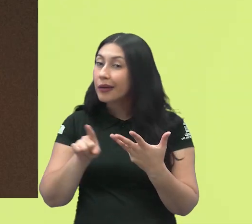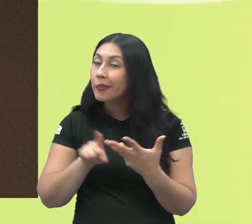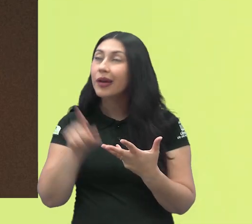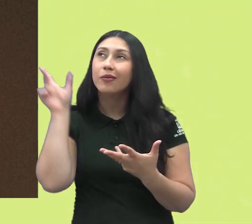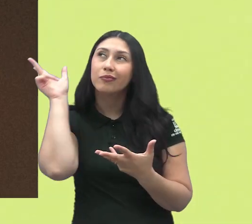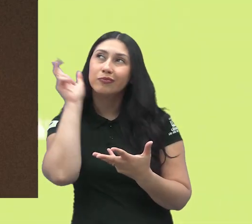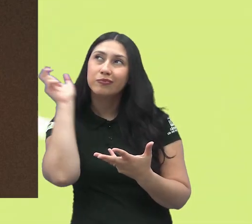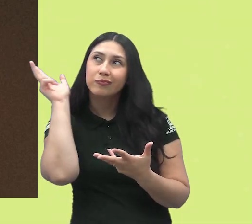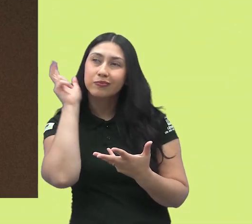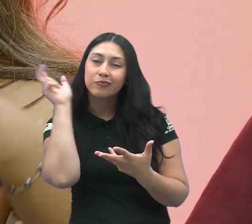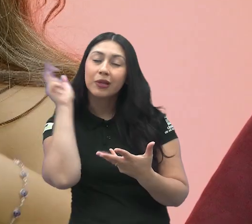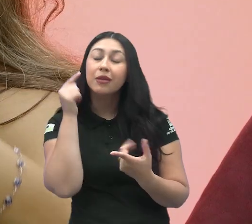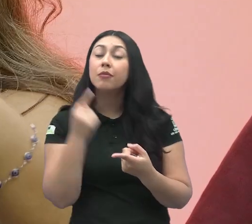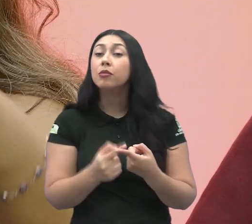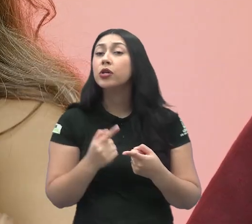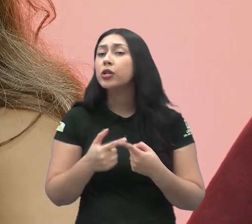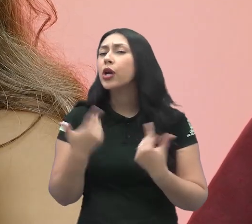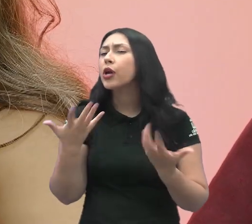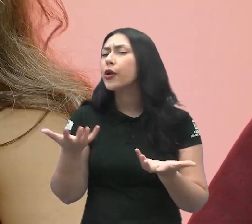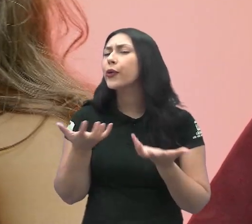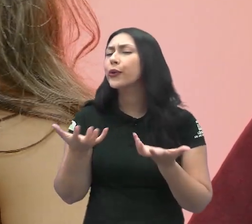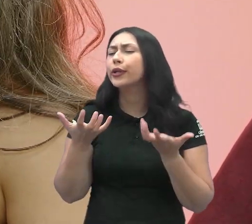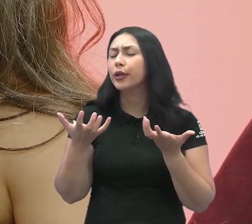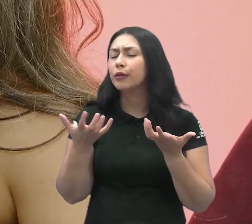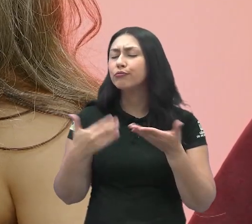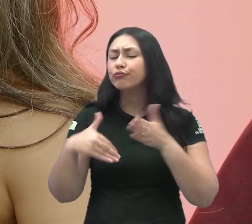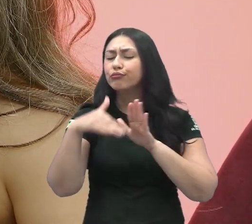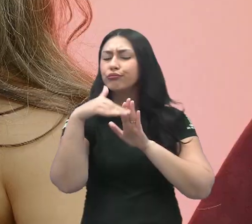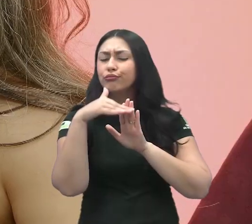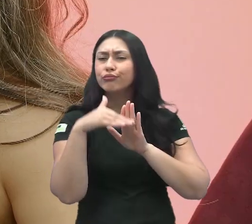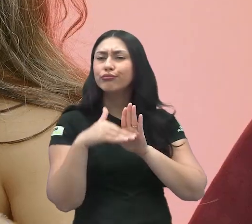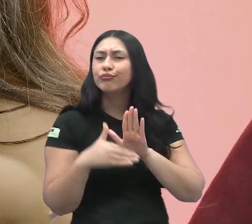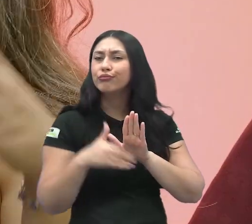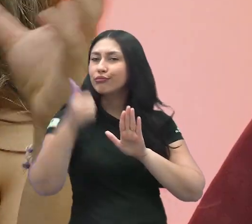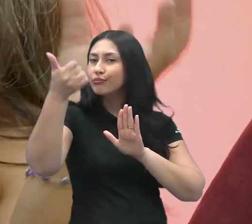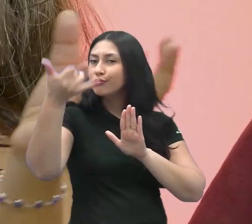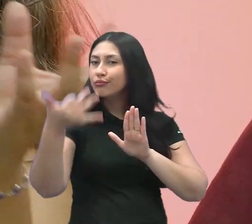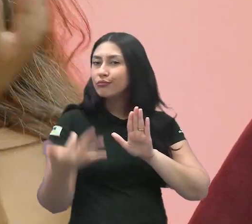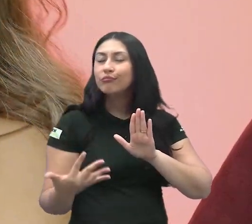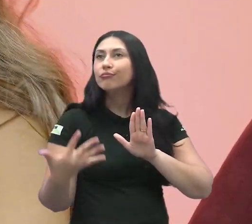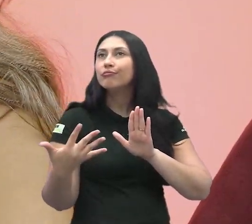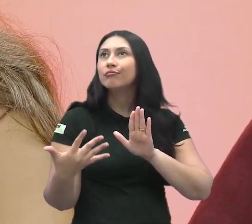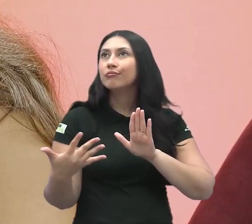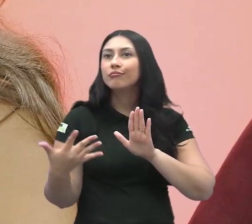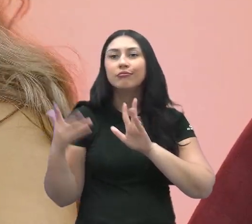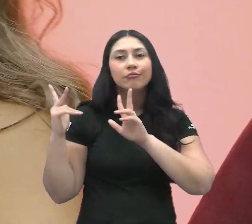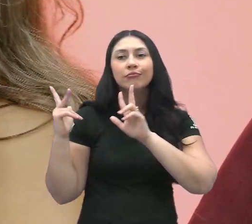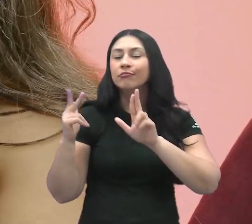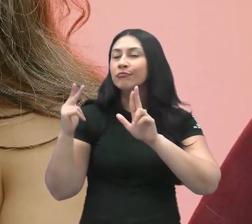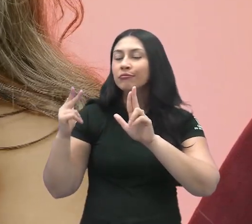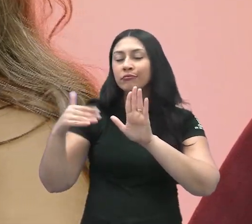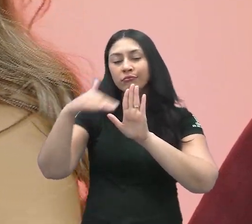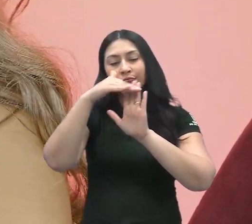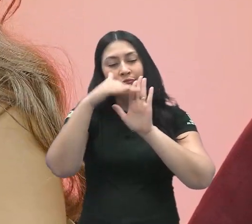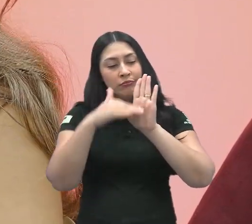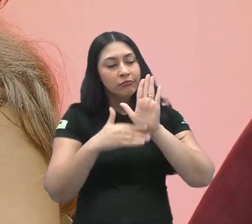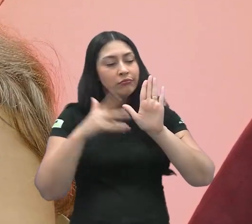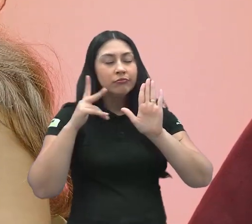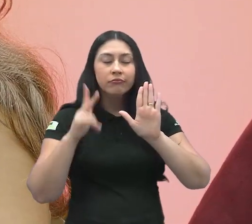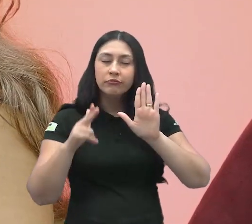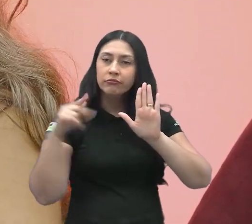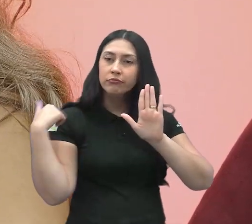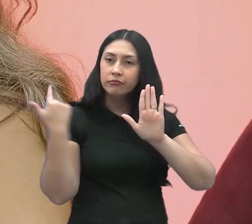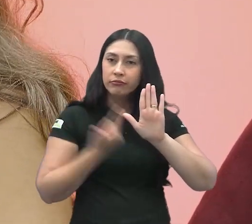a revisitar. Porque eu queria um conceito mesmo de um álbum, né? Que falasse a mesma mensagem do começo ao fim e a gente, de